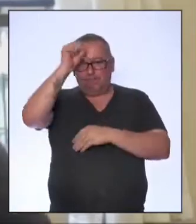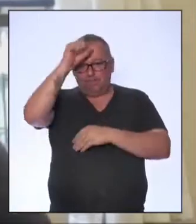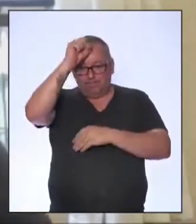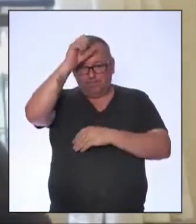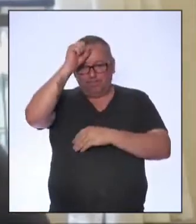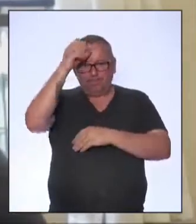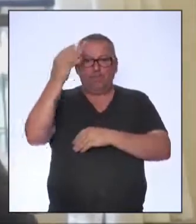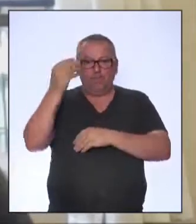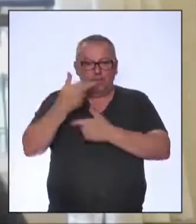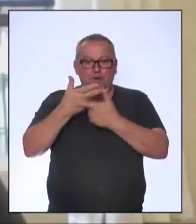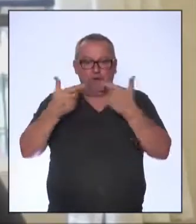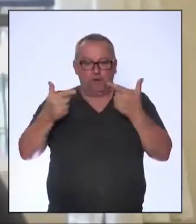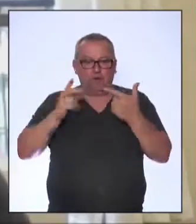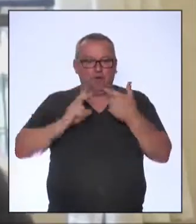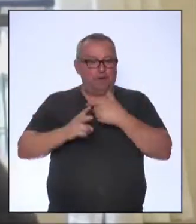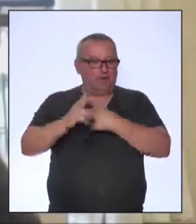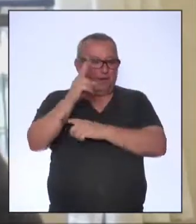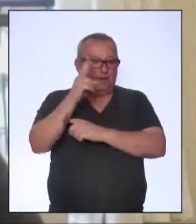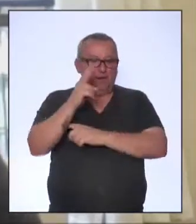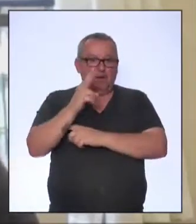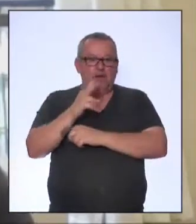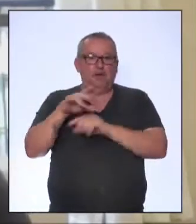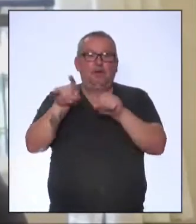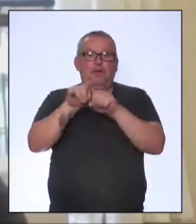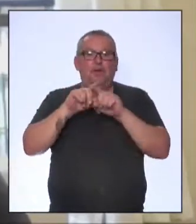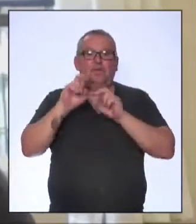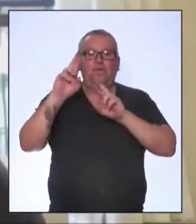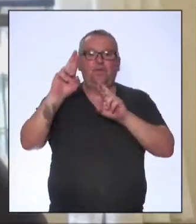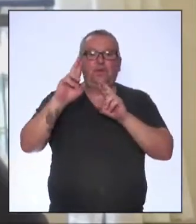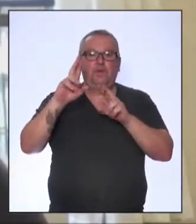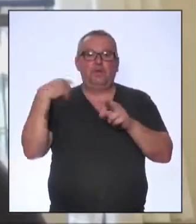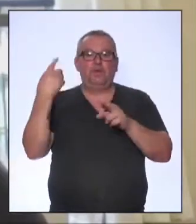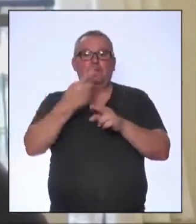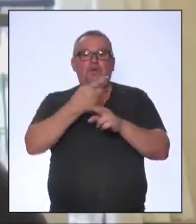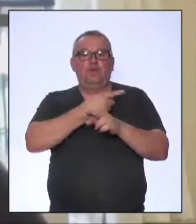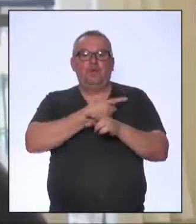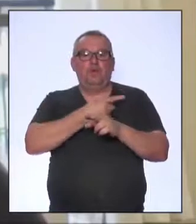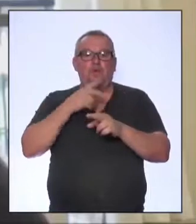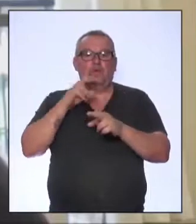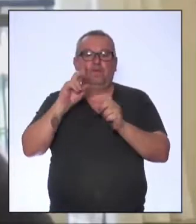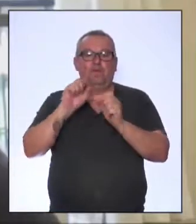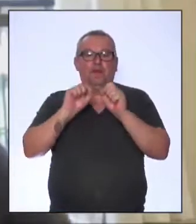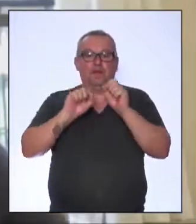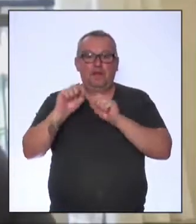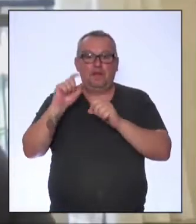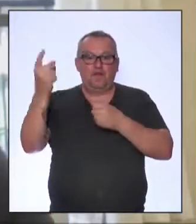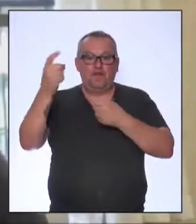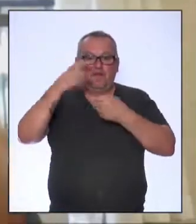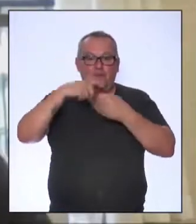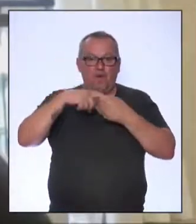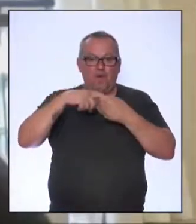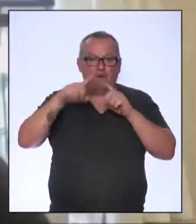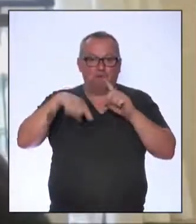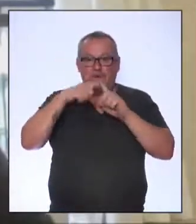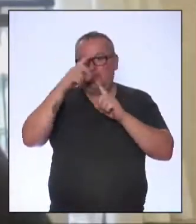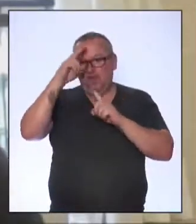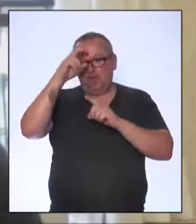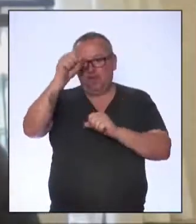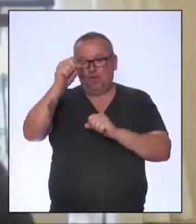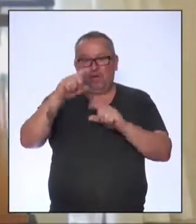grande lição para nós. E eu espero que isso nós vamos fazer a volta bem mais fortes,